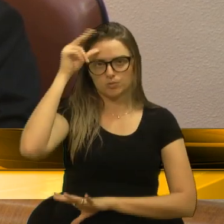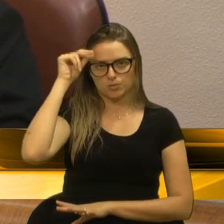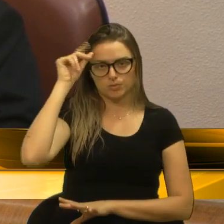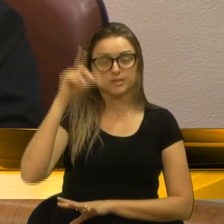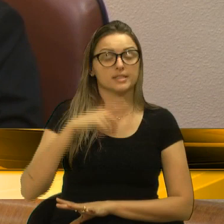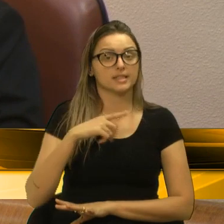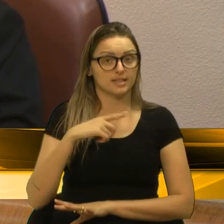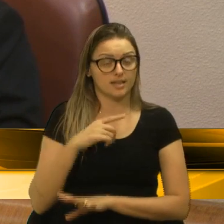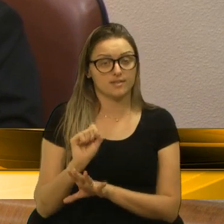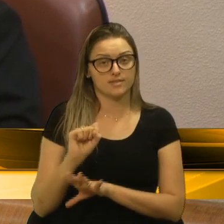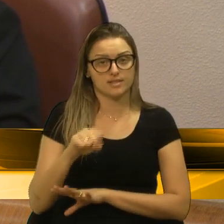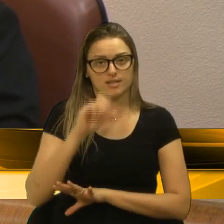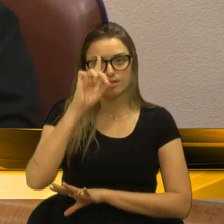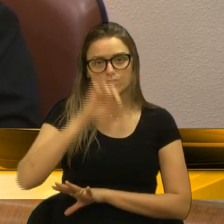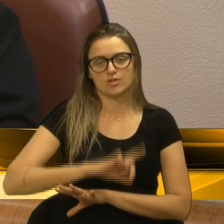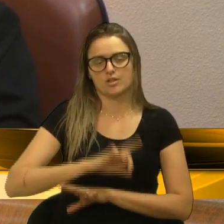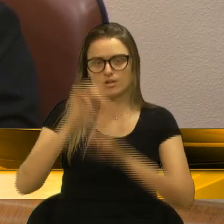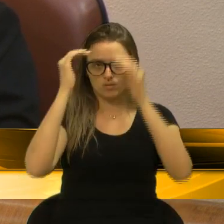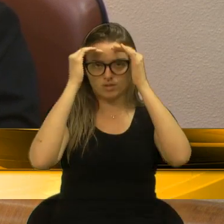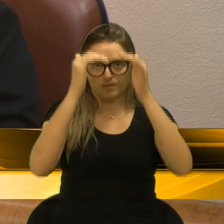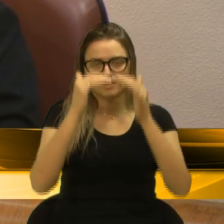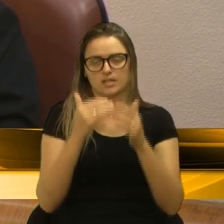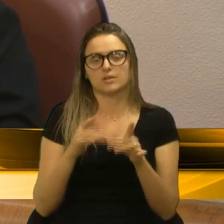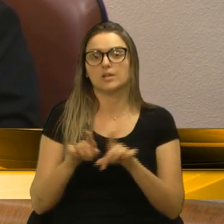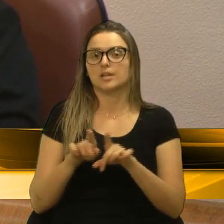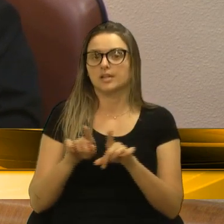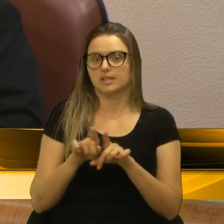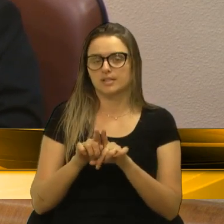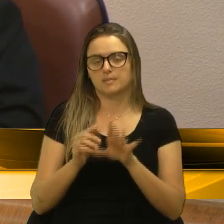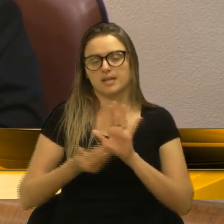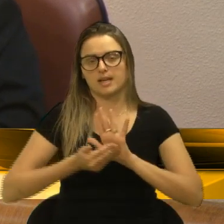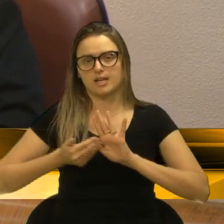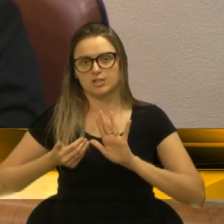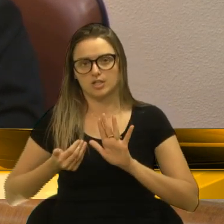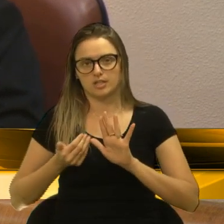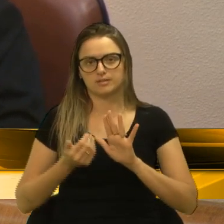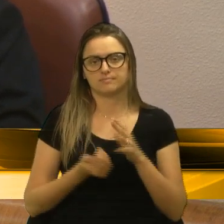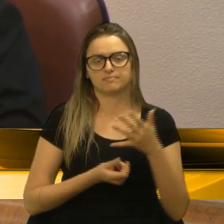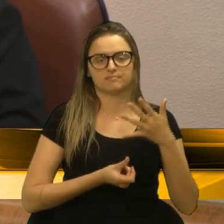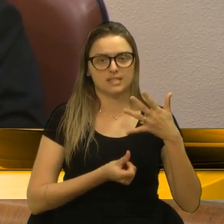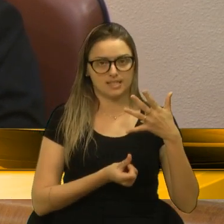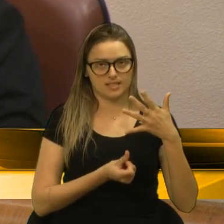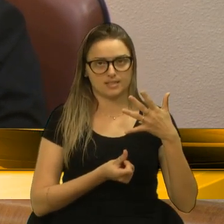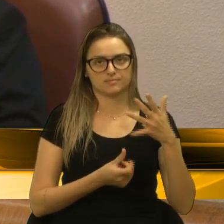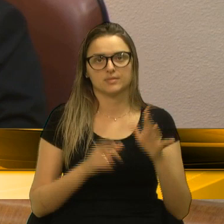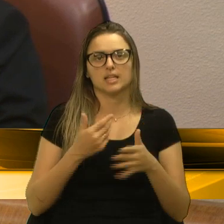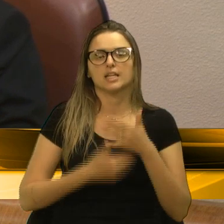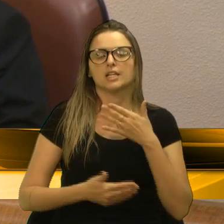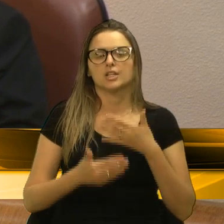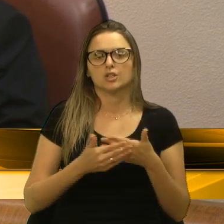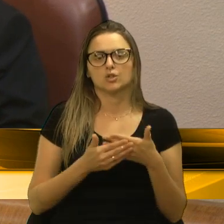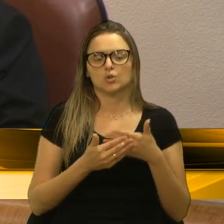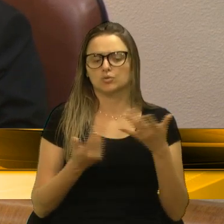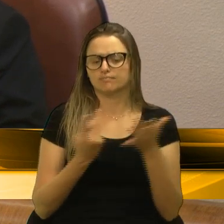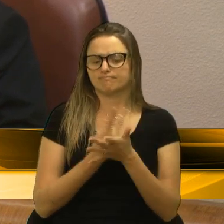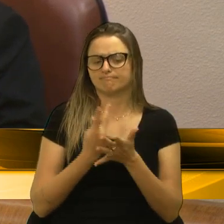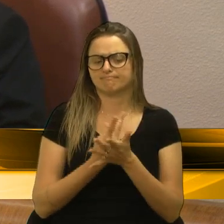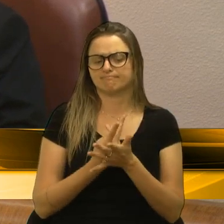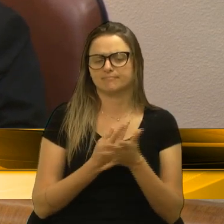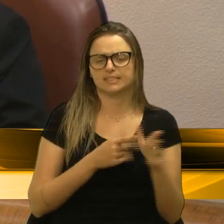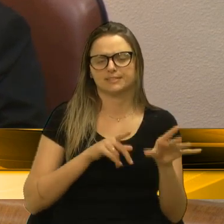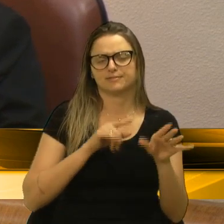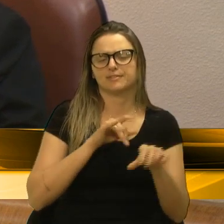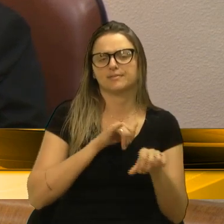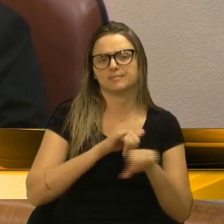tiveram seus direitos respeitados quanto das suas remoções. Meia dúzia. Quanto às possíveis ilegalidades na licitação do